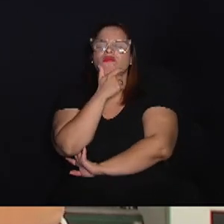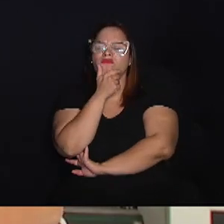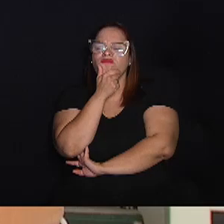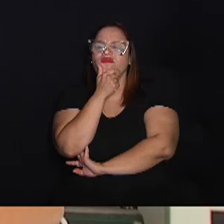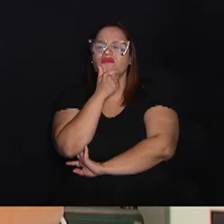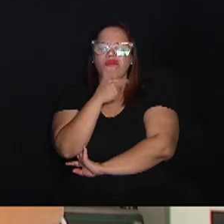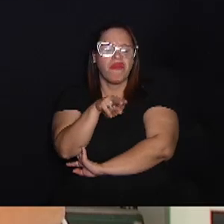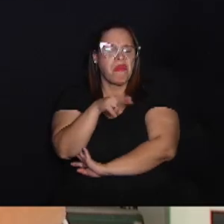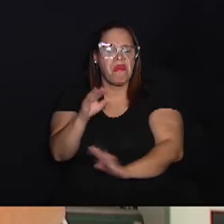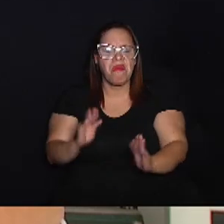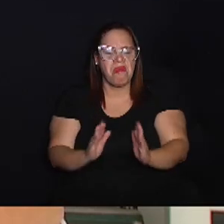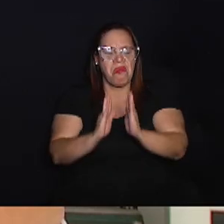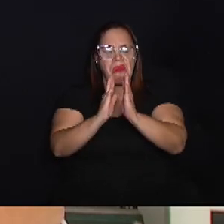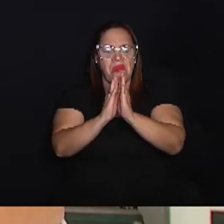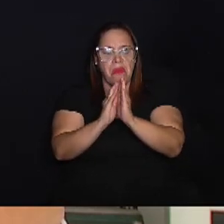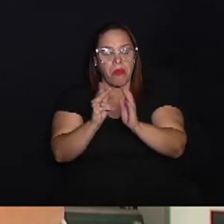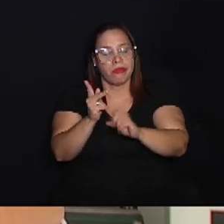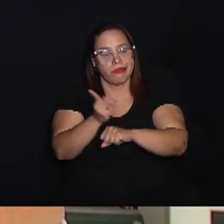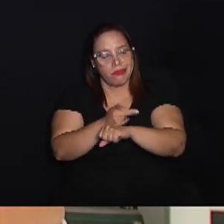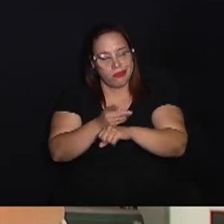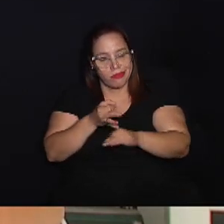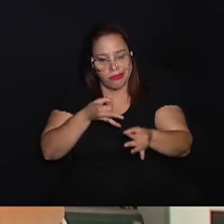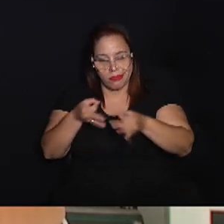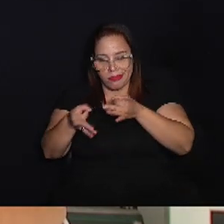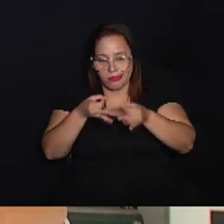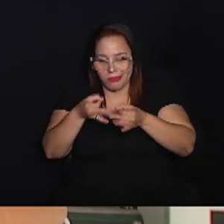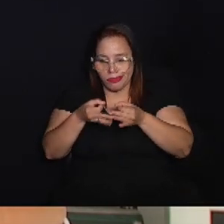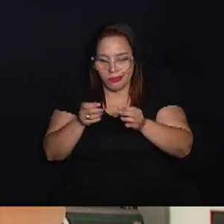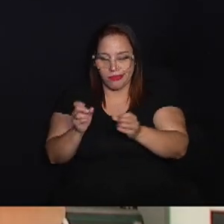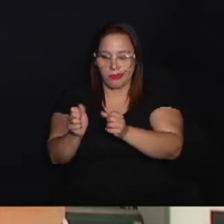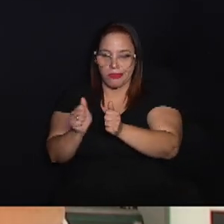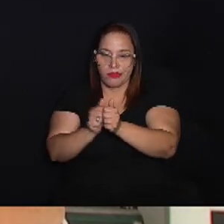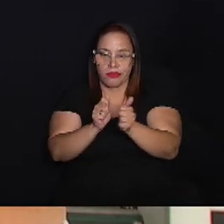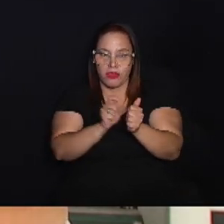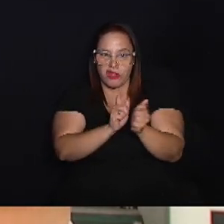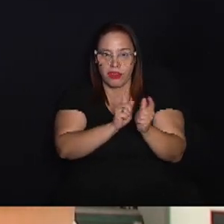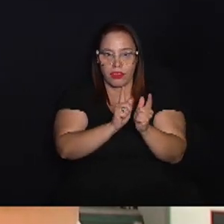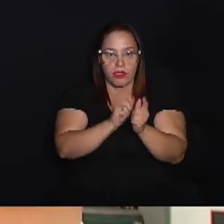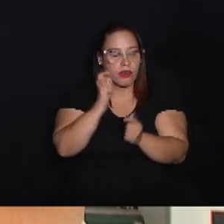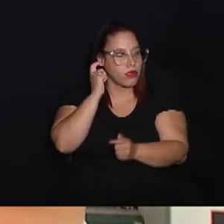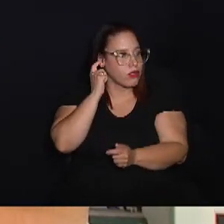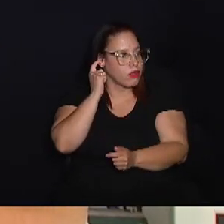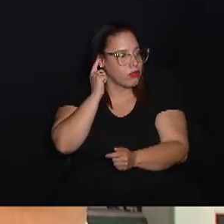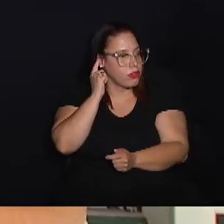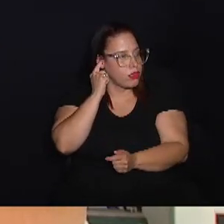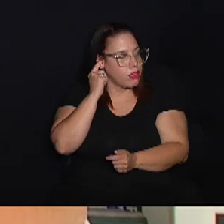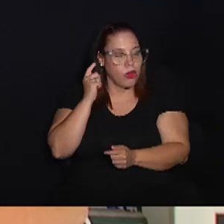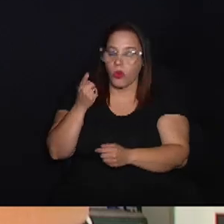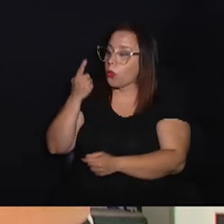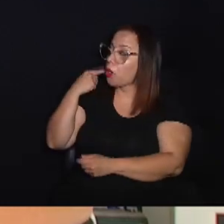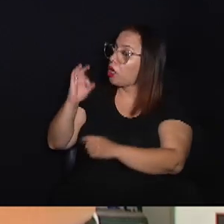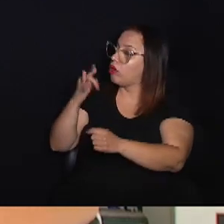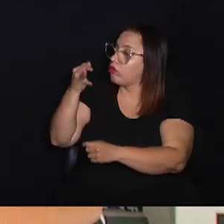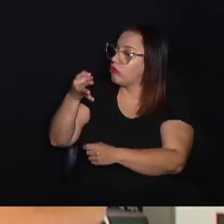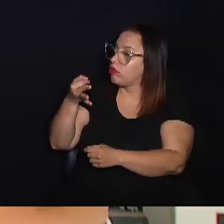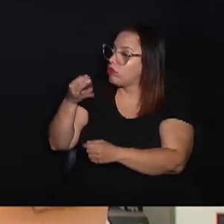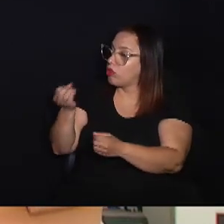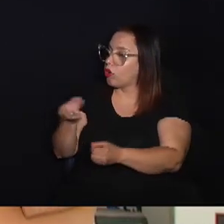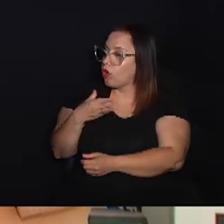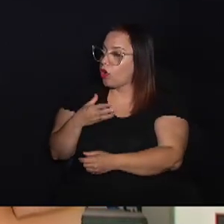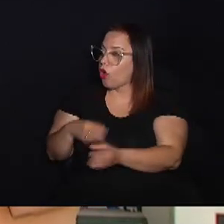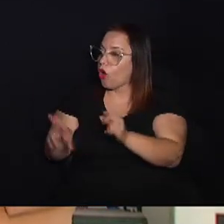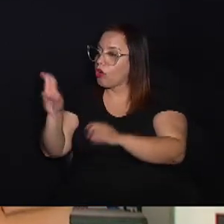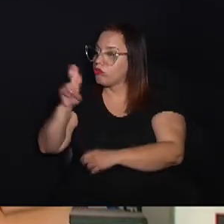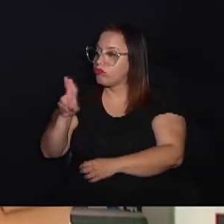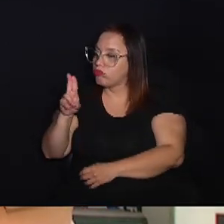na frente e se preparar para atender esses usuários. A gente falando em olhar na frente, né, novos usuários, a